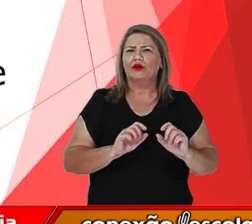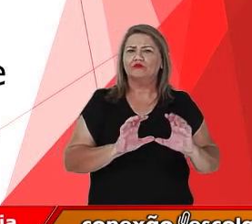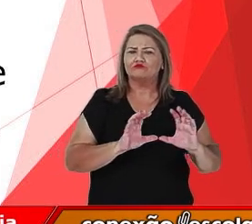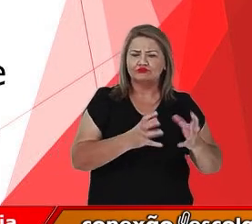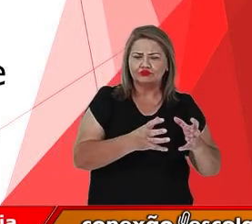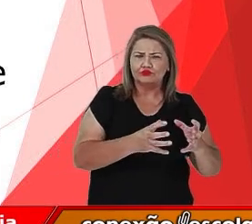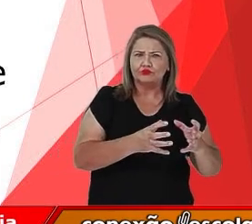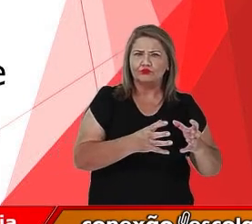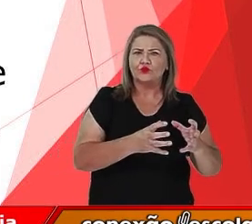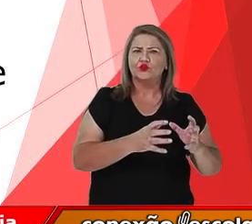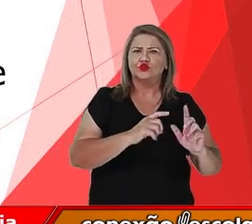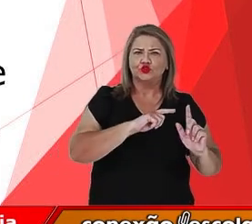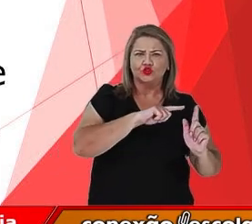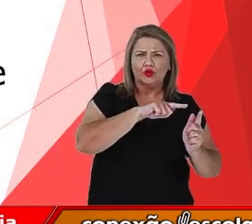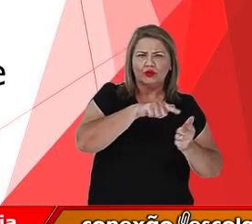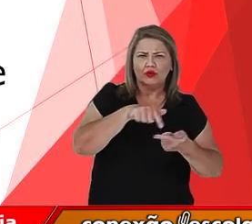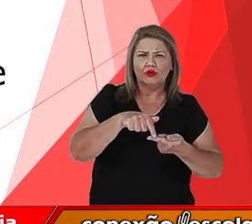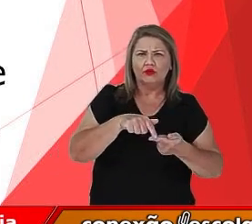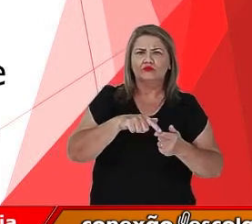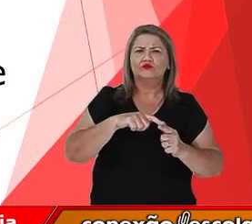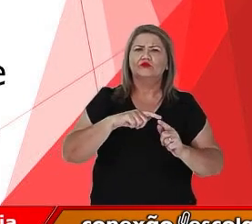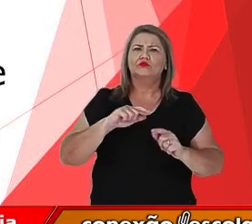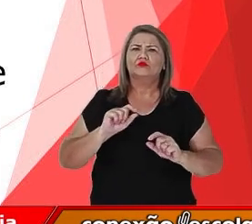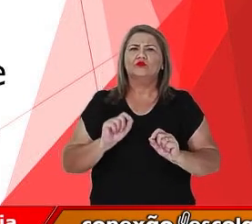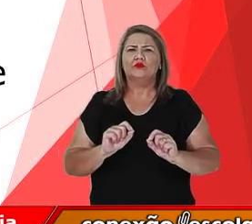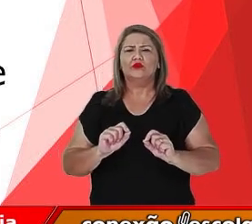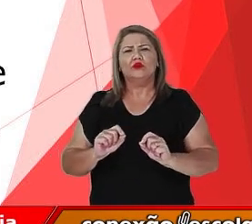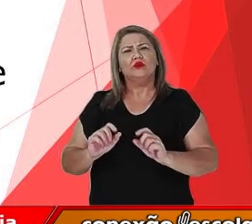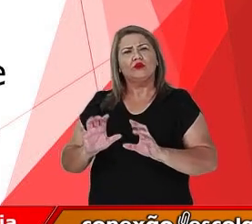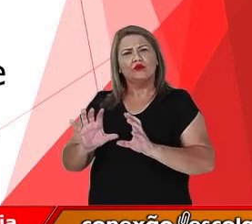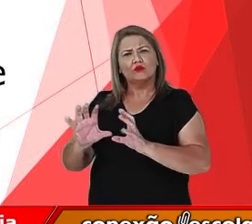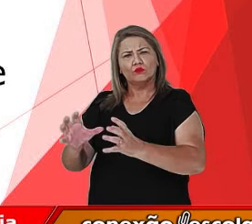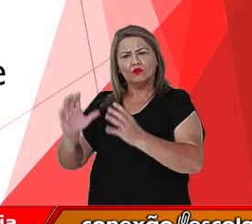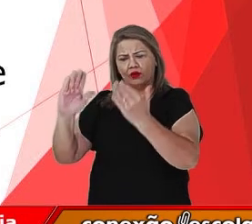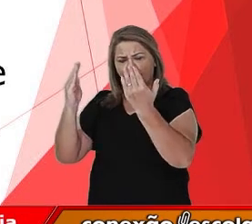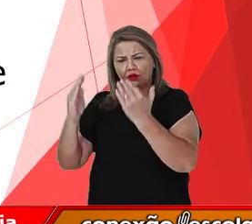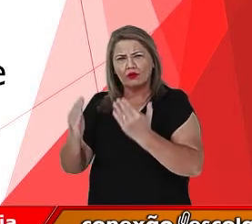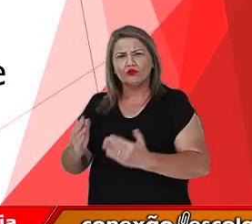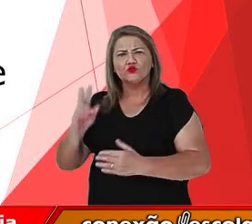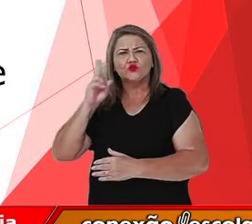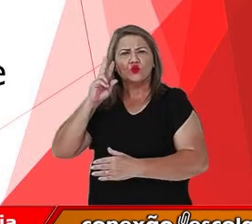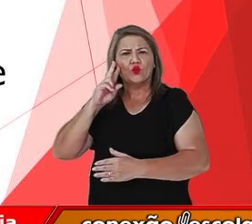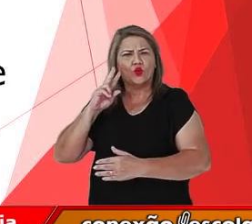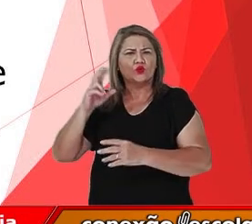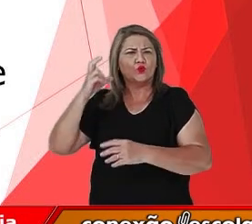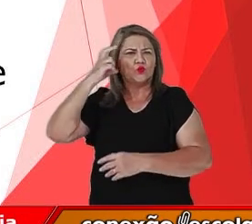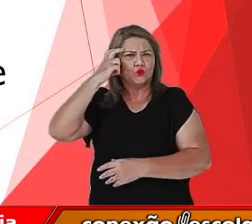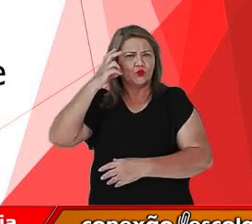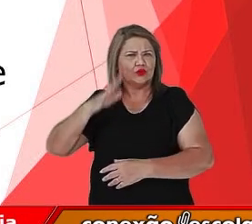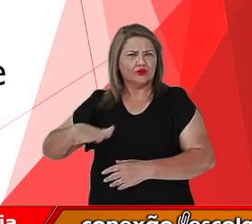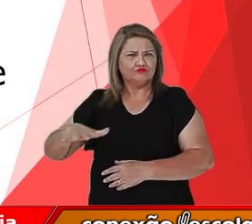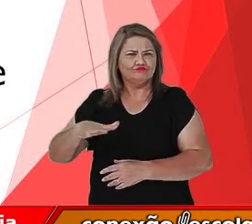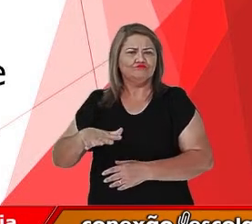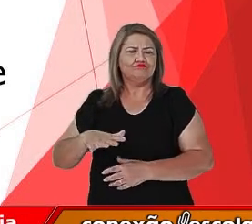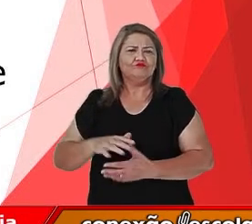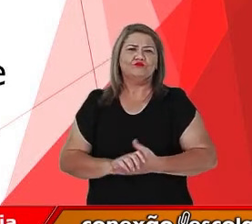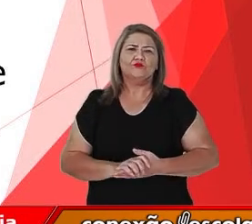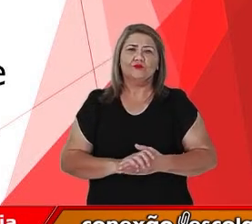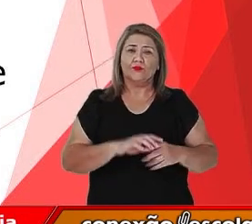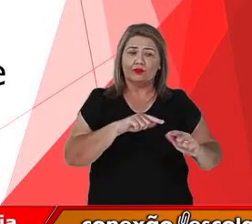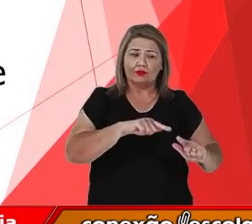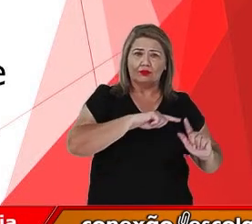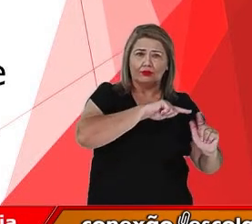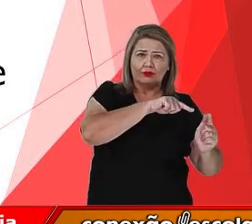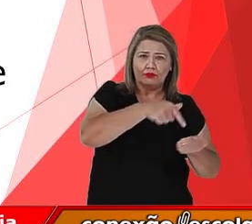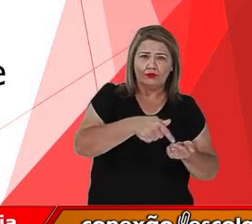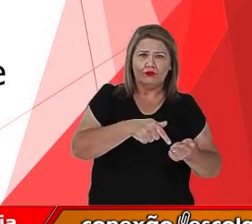Critérios geográfico, geológico e critério geográfico, histórico, cultural. No critério